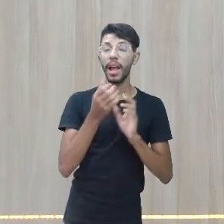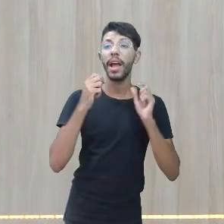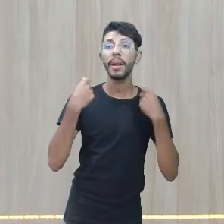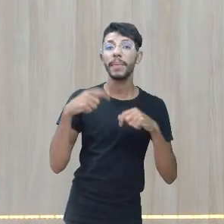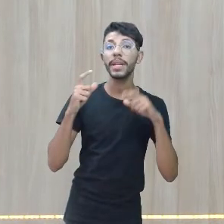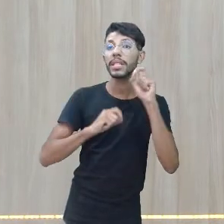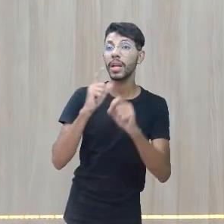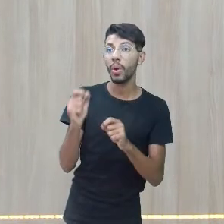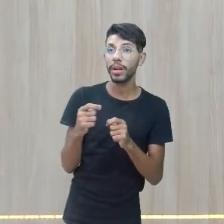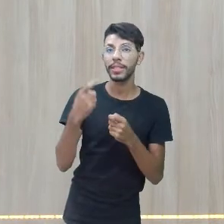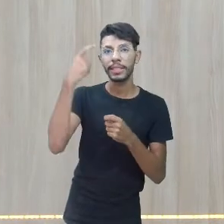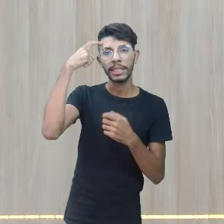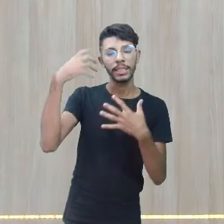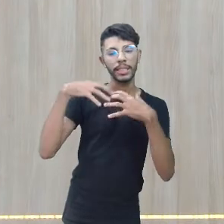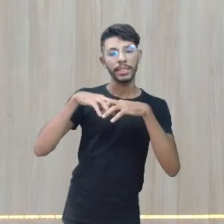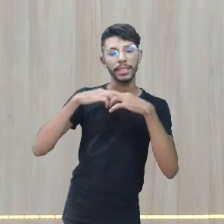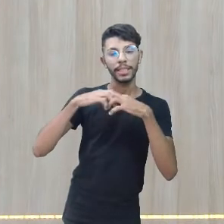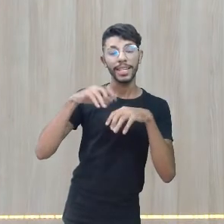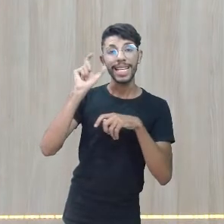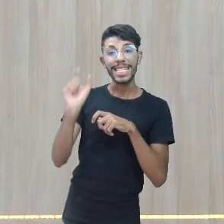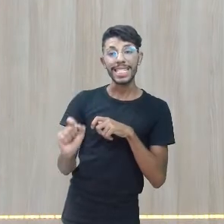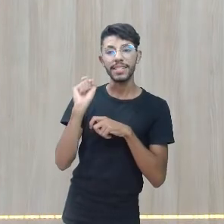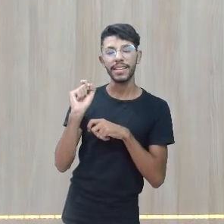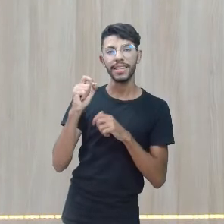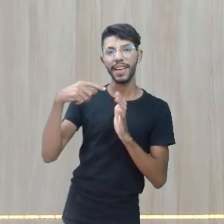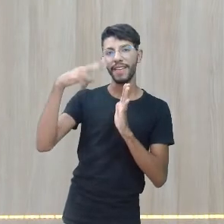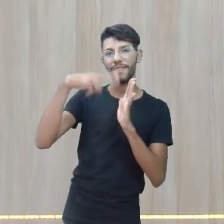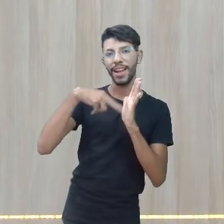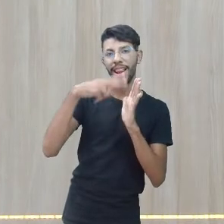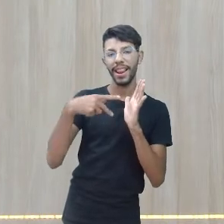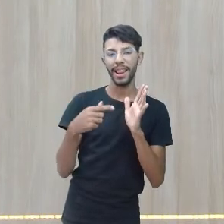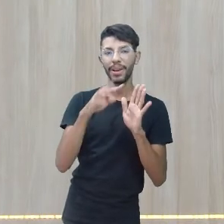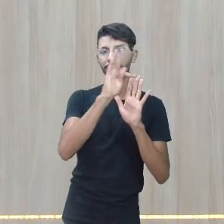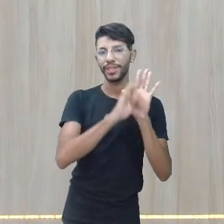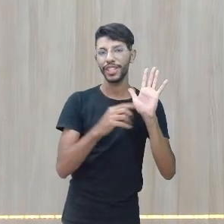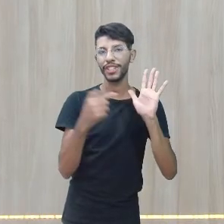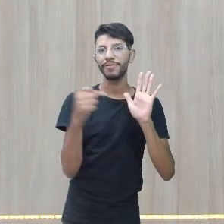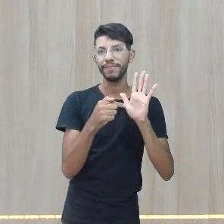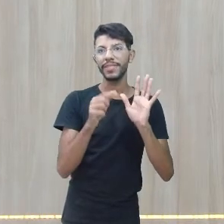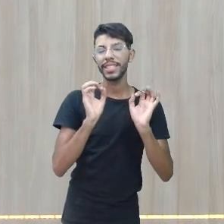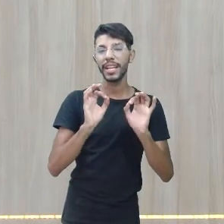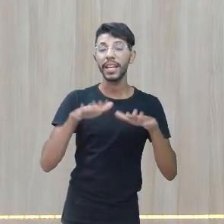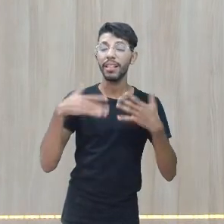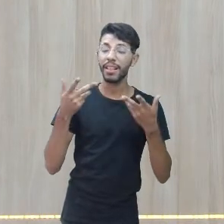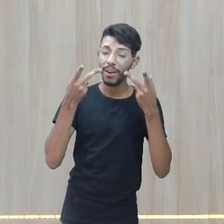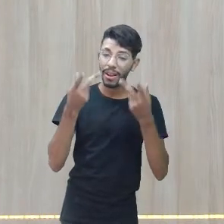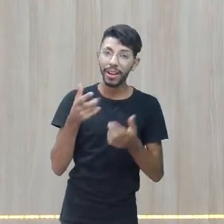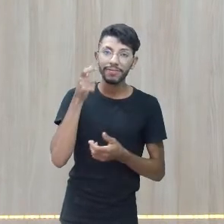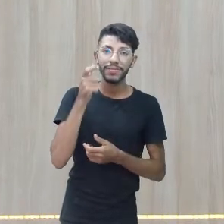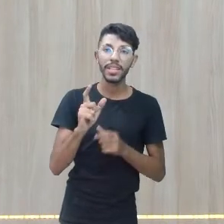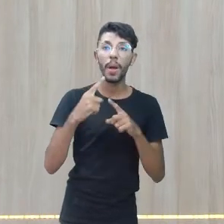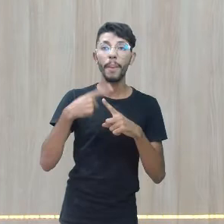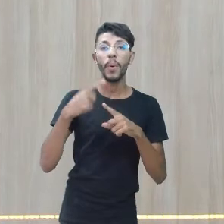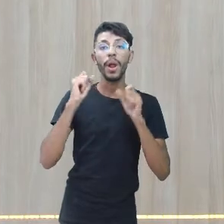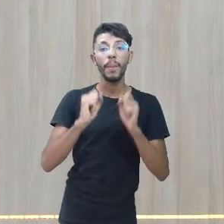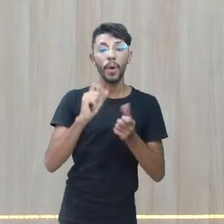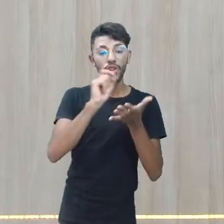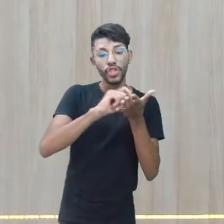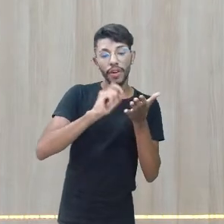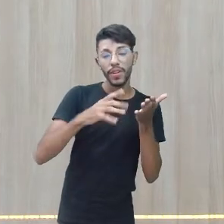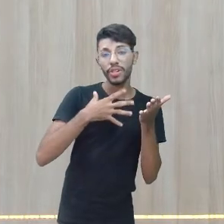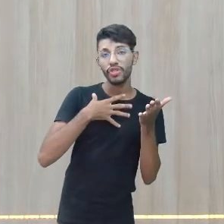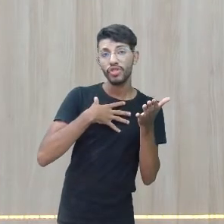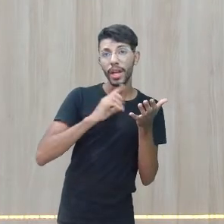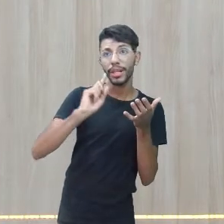precisa pensar em quem estará lendo esse texto. E isso é muito interessante, porque ele pode escrever de uma forma e, de